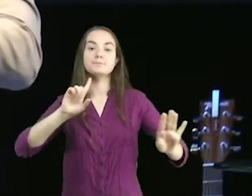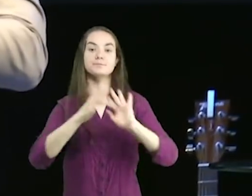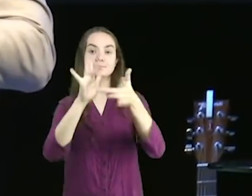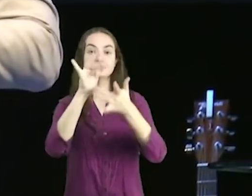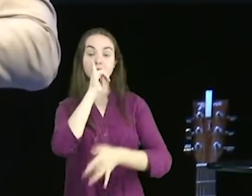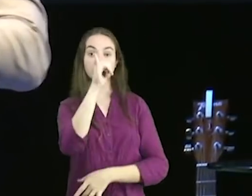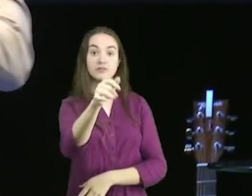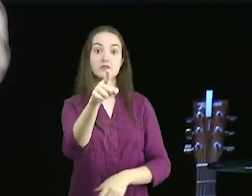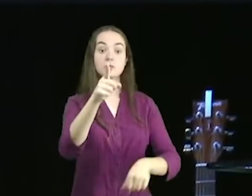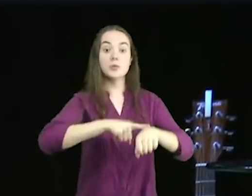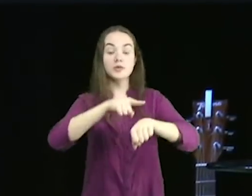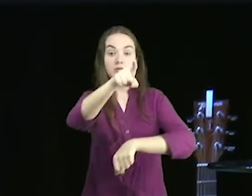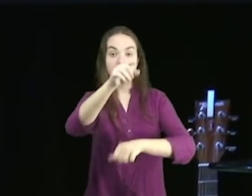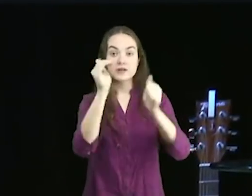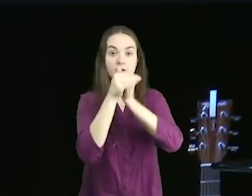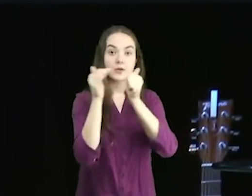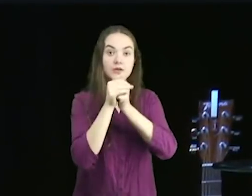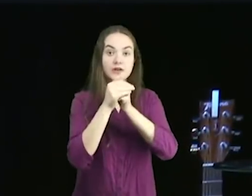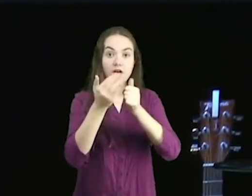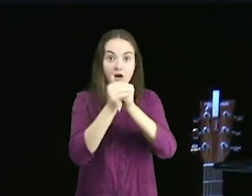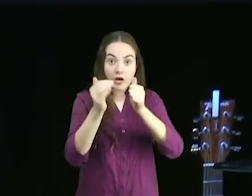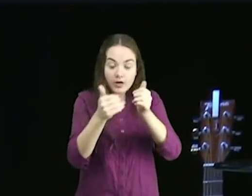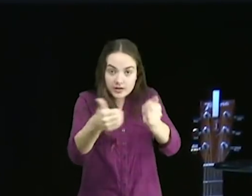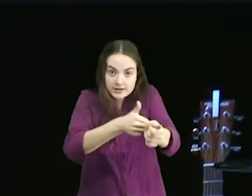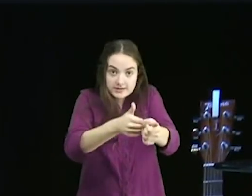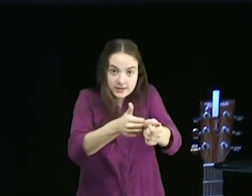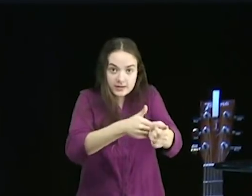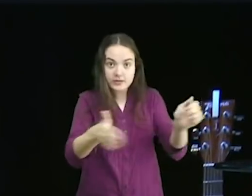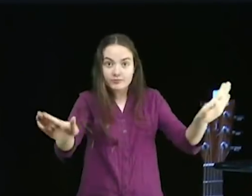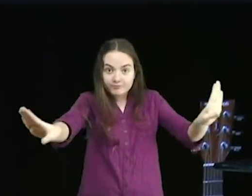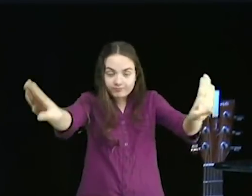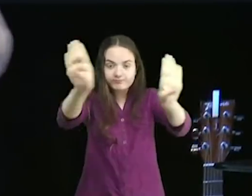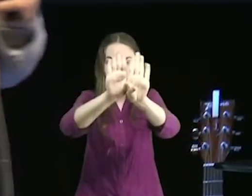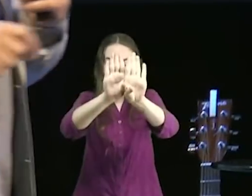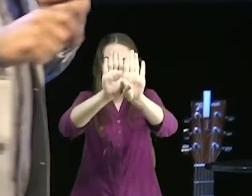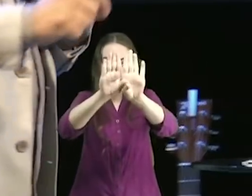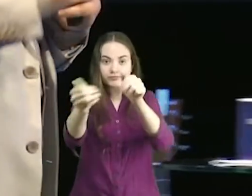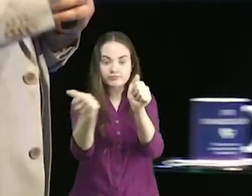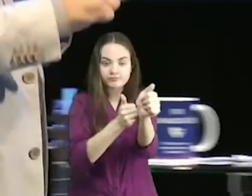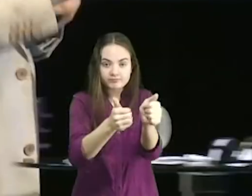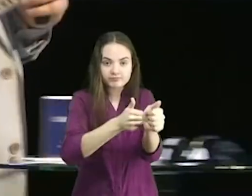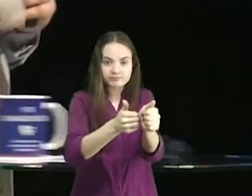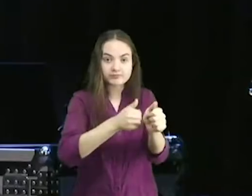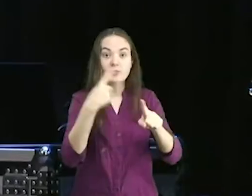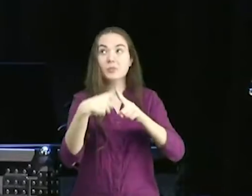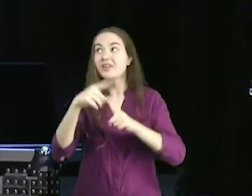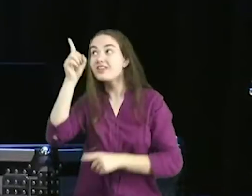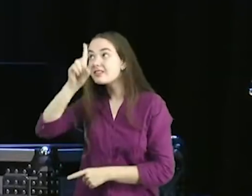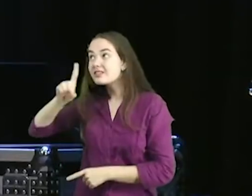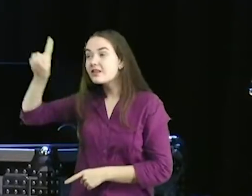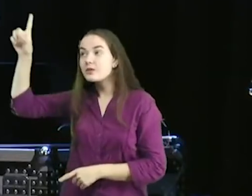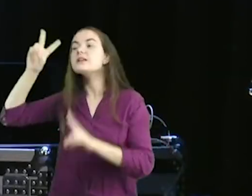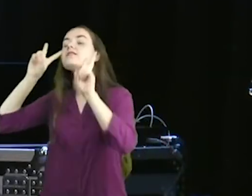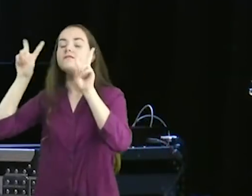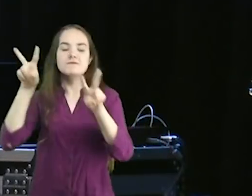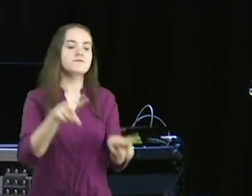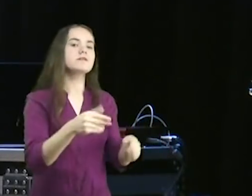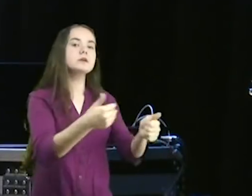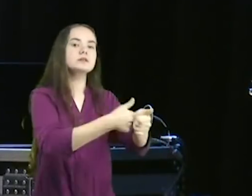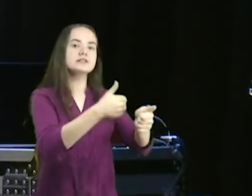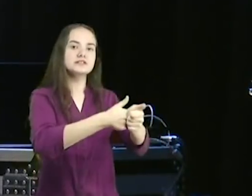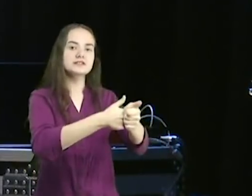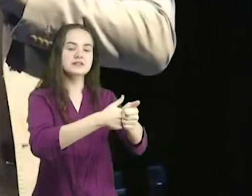ora em secreto. Fecha a tua porta. Ora em secreto. Porque o teu pai que vem em secreto, ele te